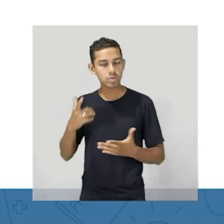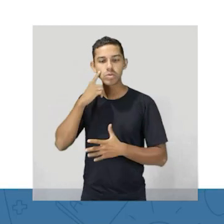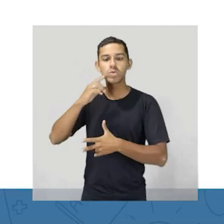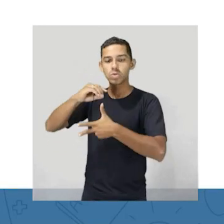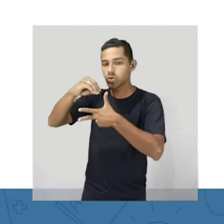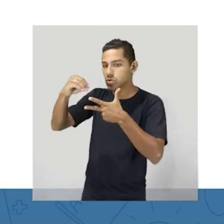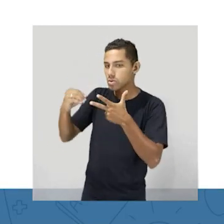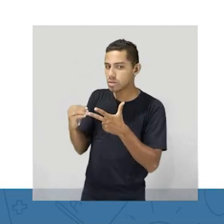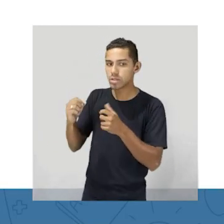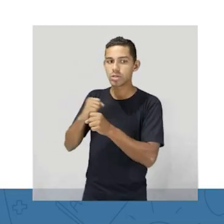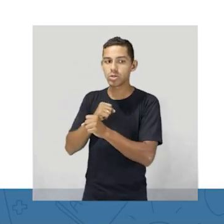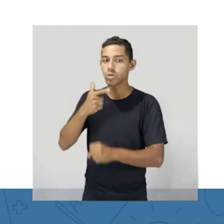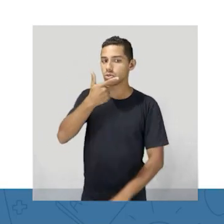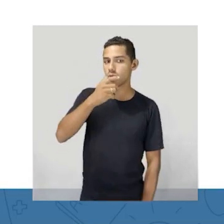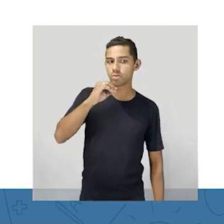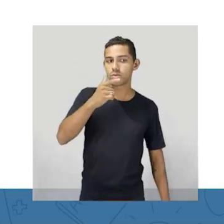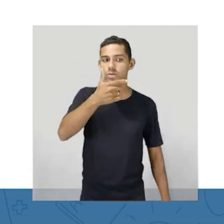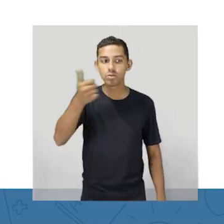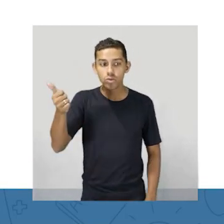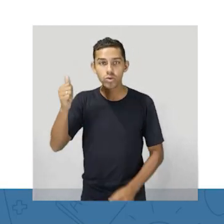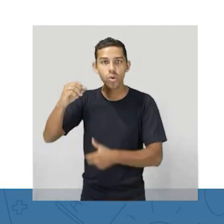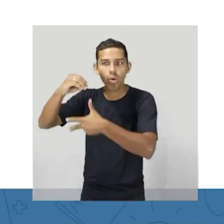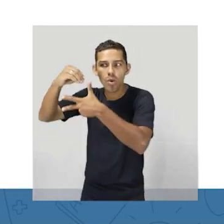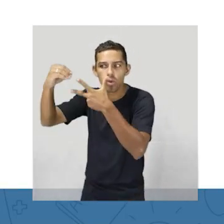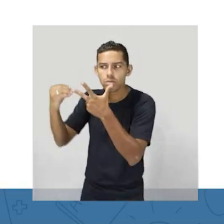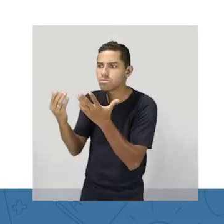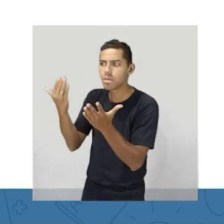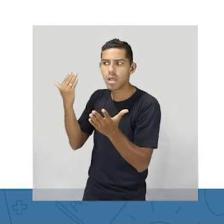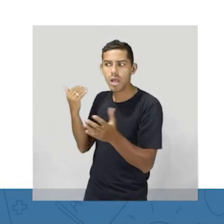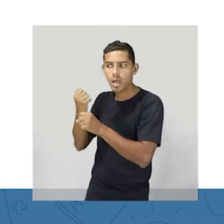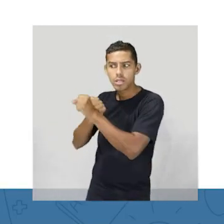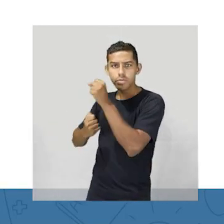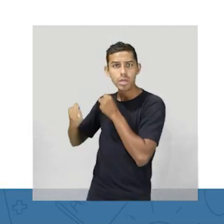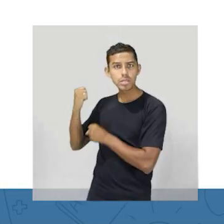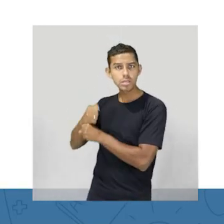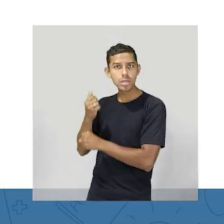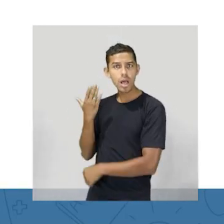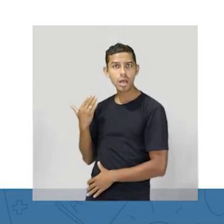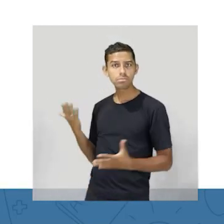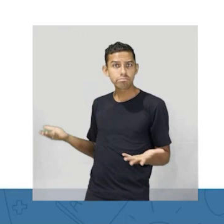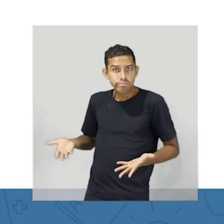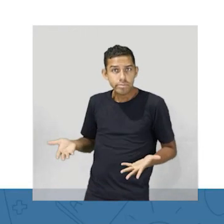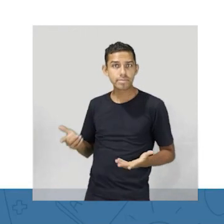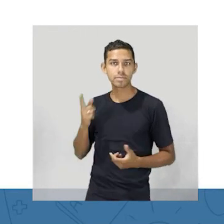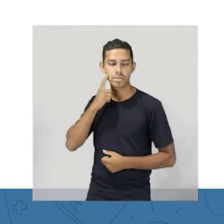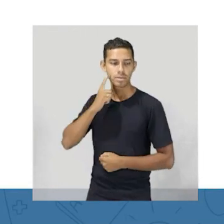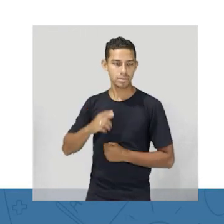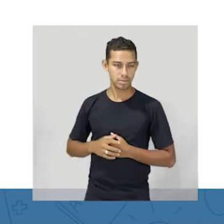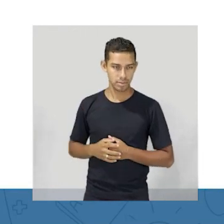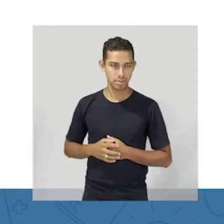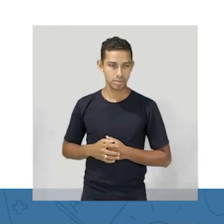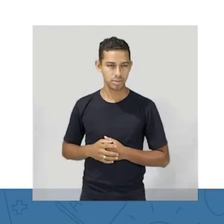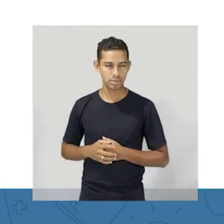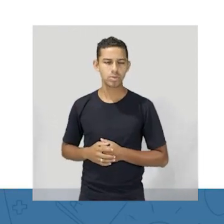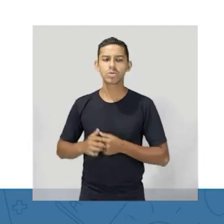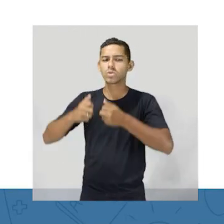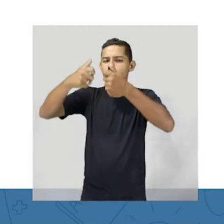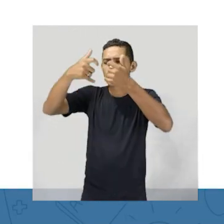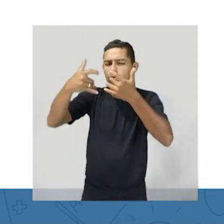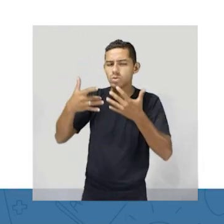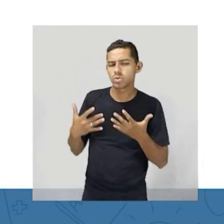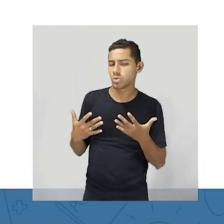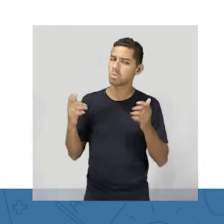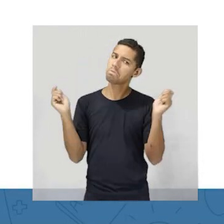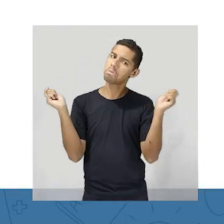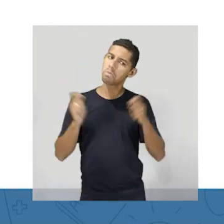Enem 2021, última prova do Enem recente. Ela diz o seguinte: a condição de transitoriedade, ou seja, uma